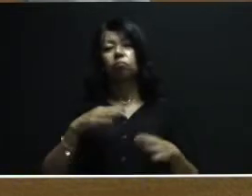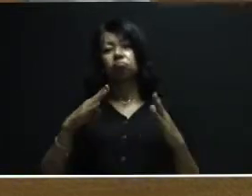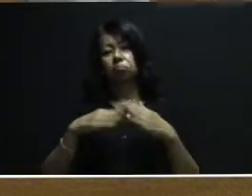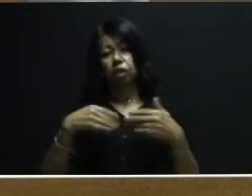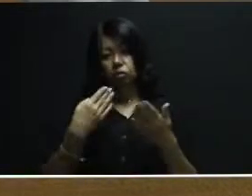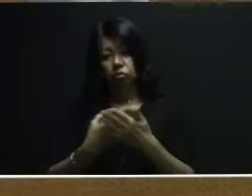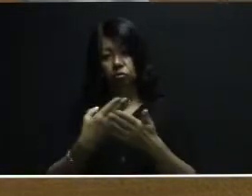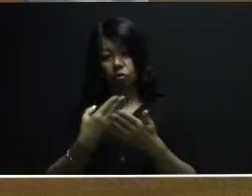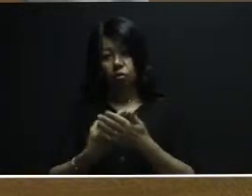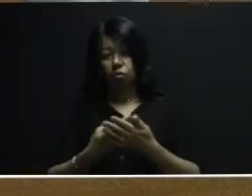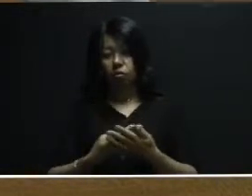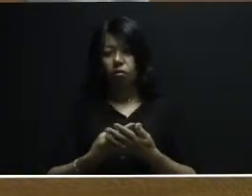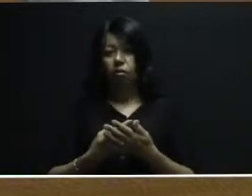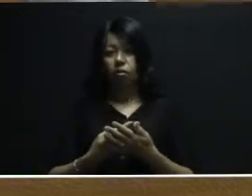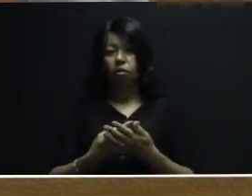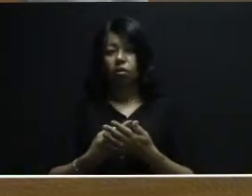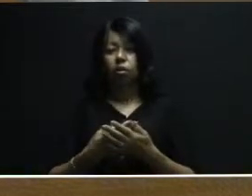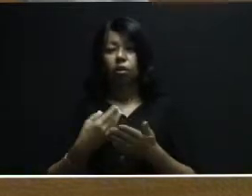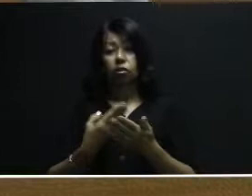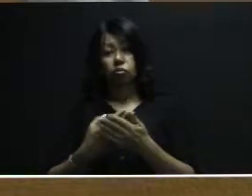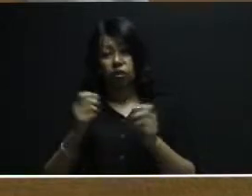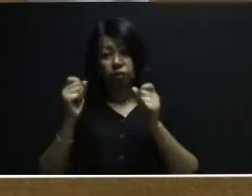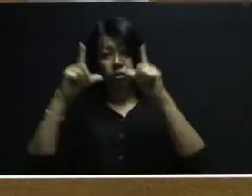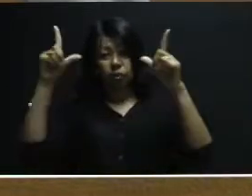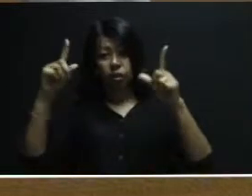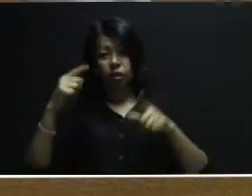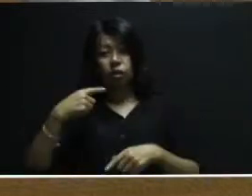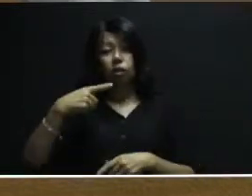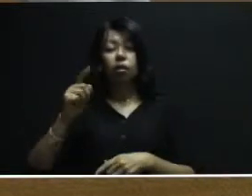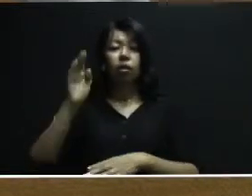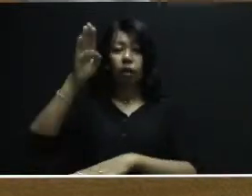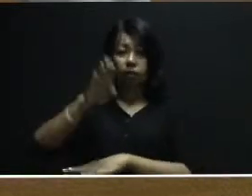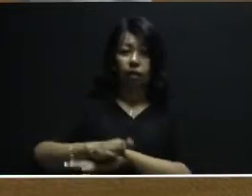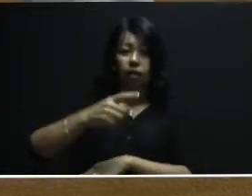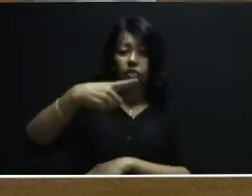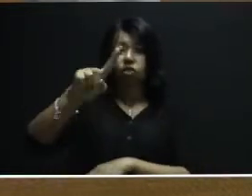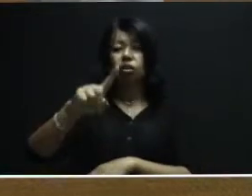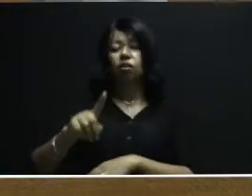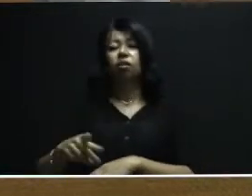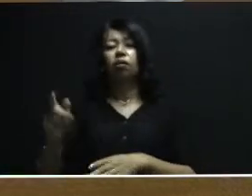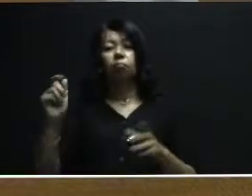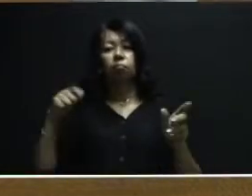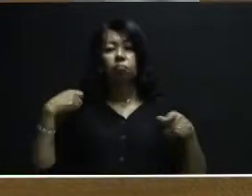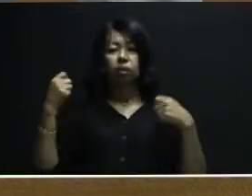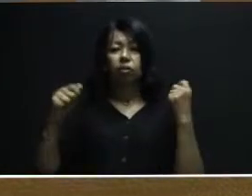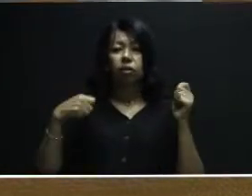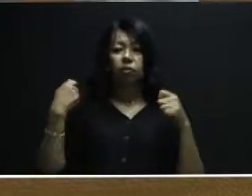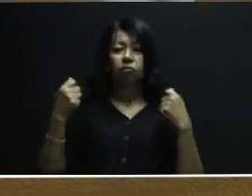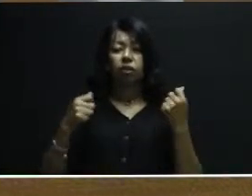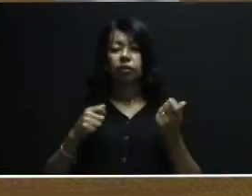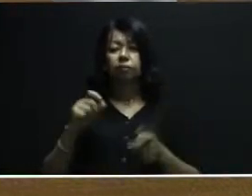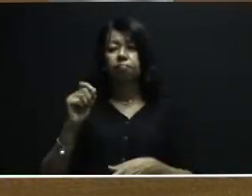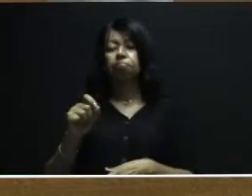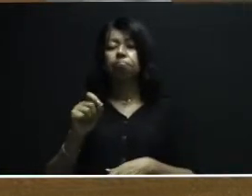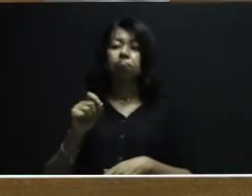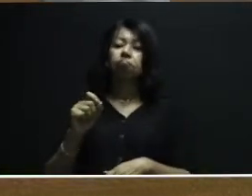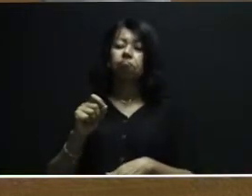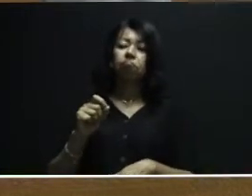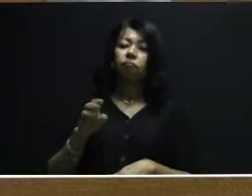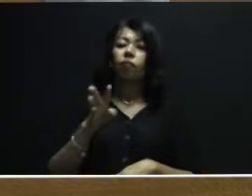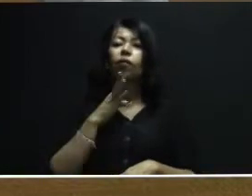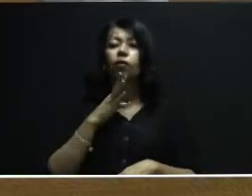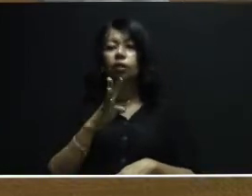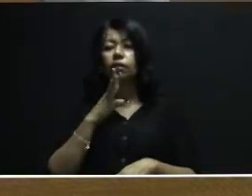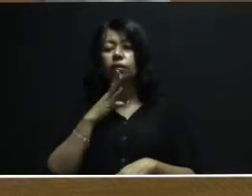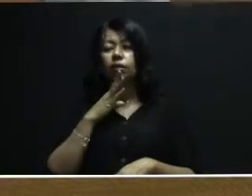ele ia à tarde, 3 vezes por semana, fazia atividade física. Nessas atividades físicas, eles